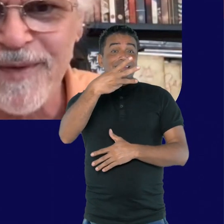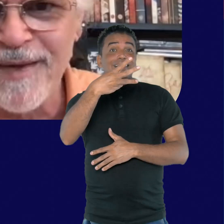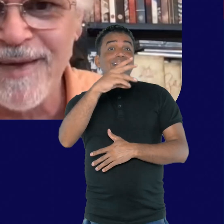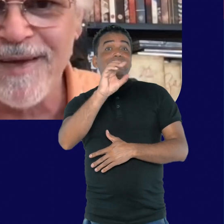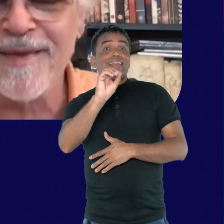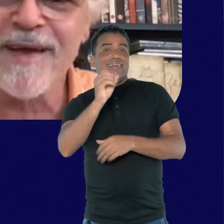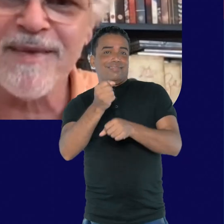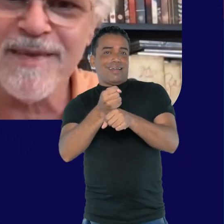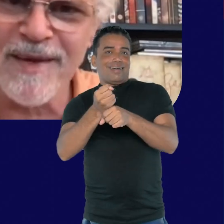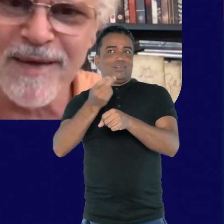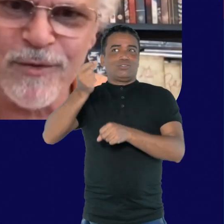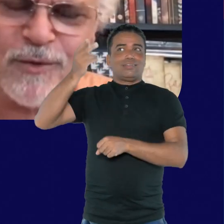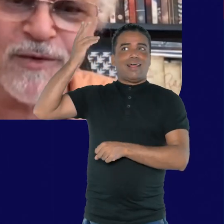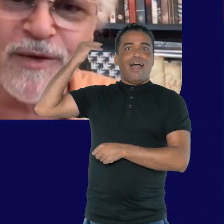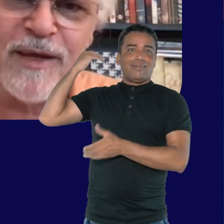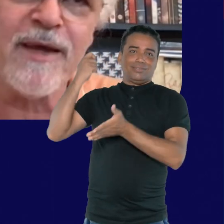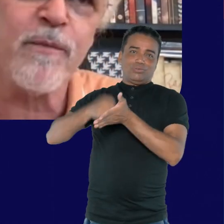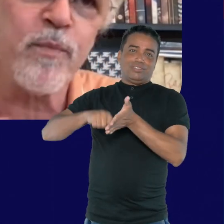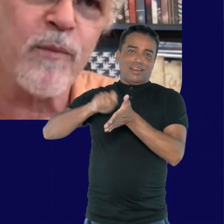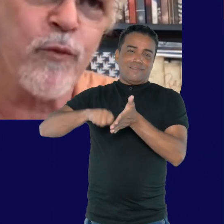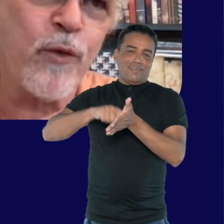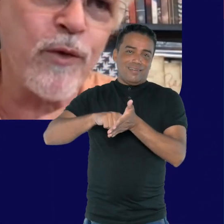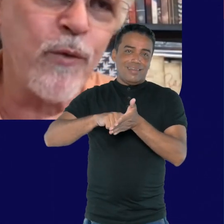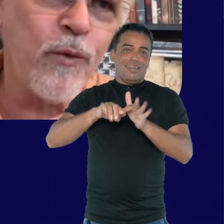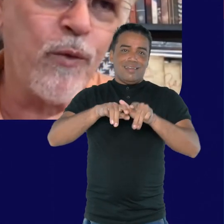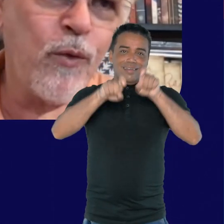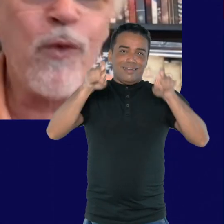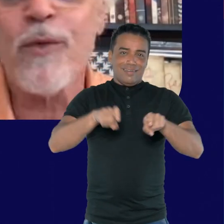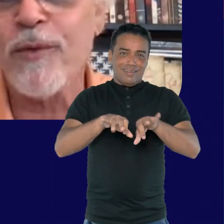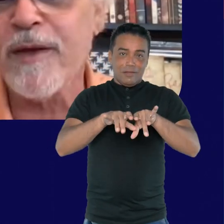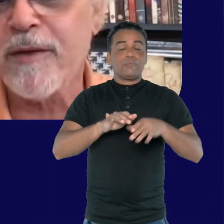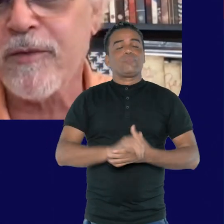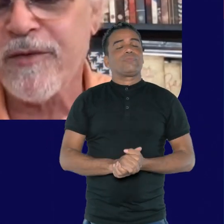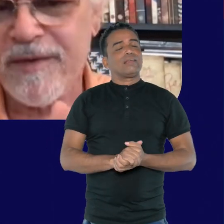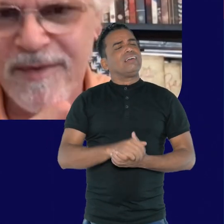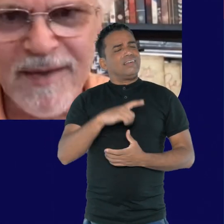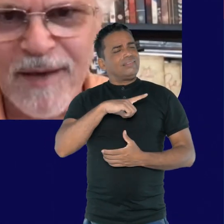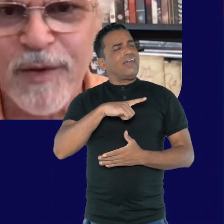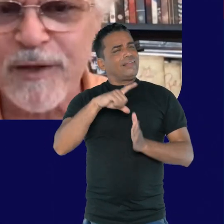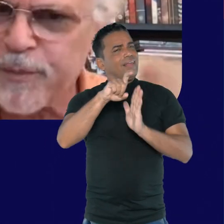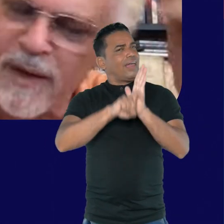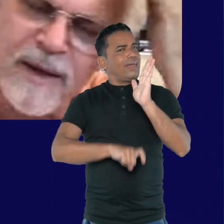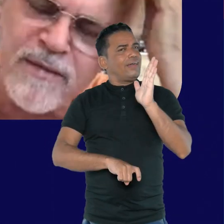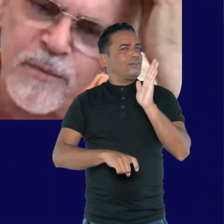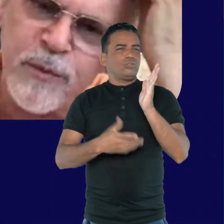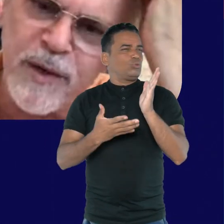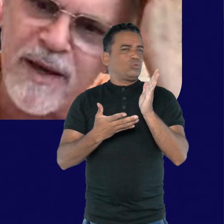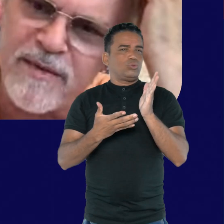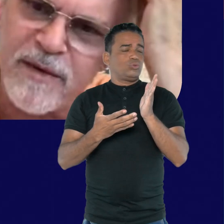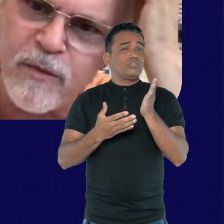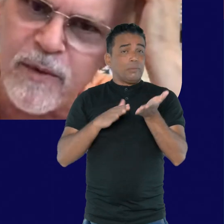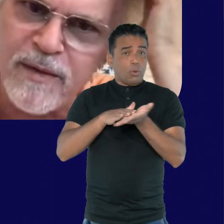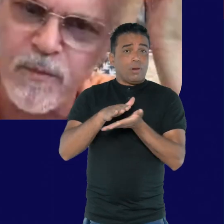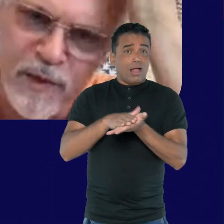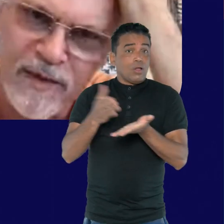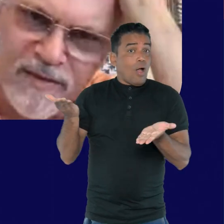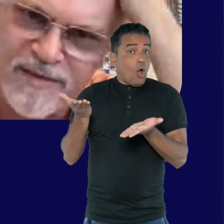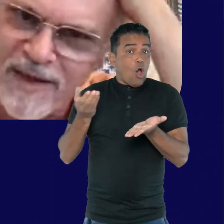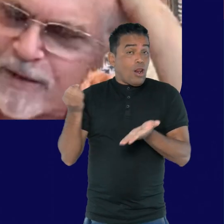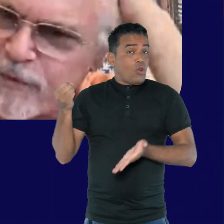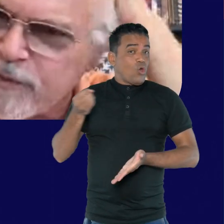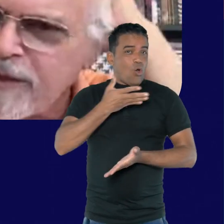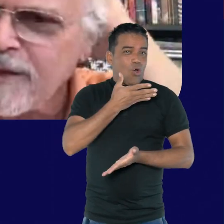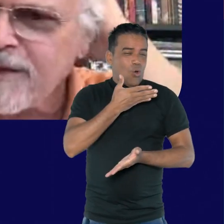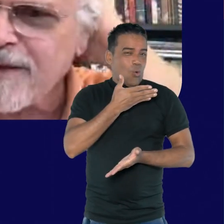anos e tem textos que foram concluídos exatamente para essa publicação.